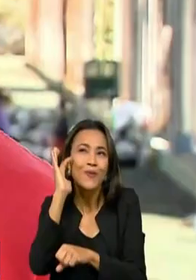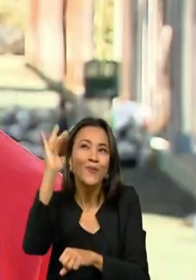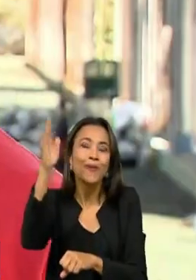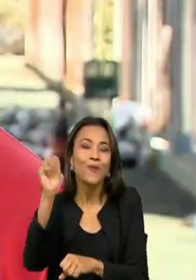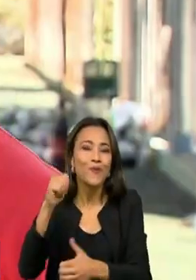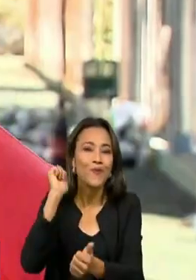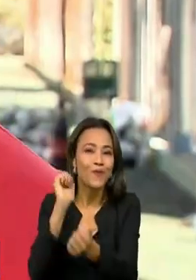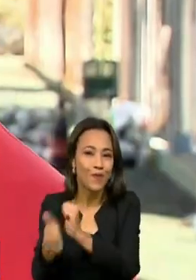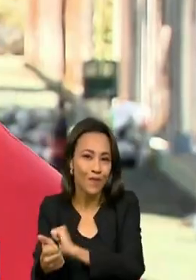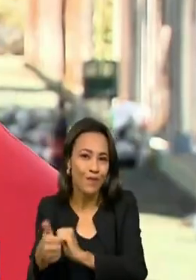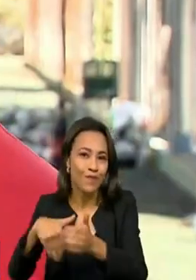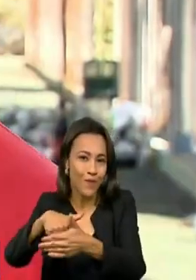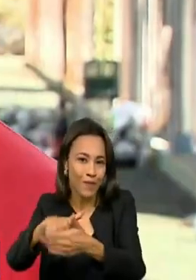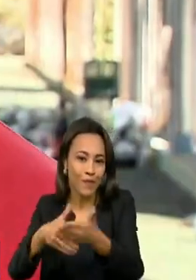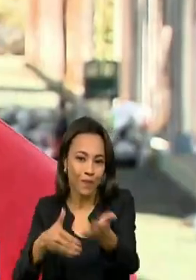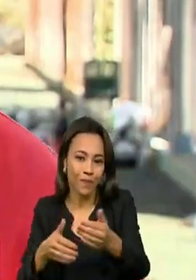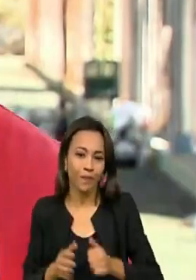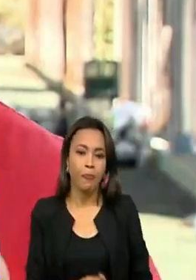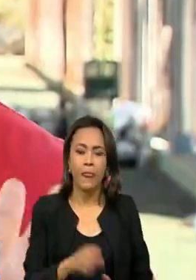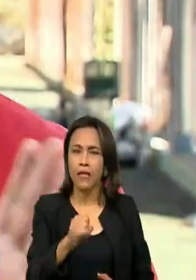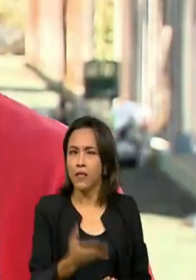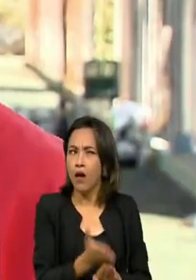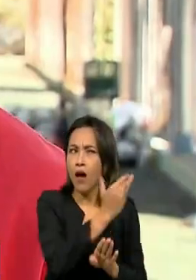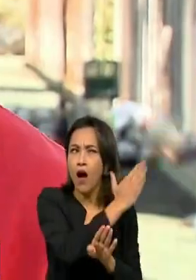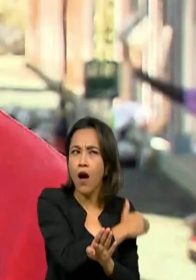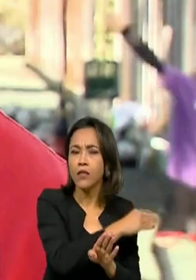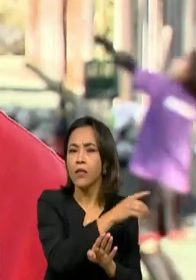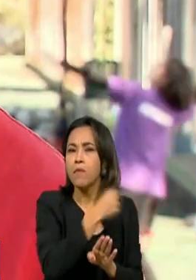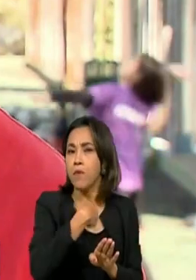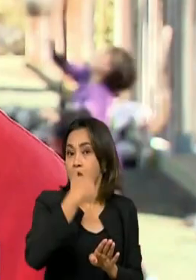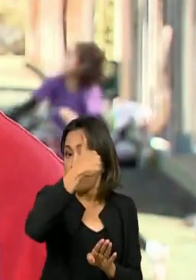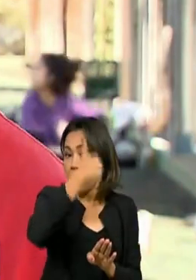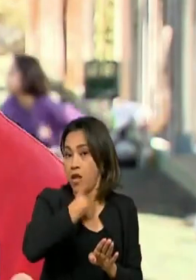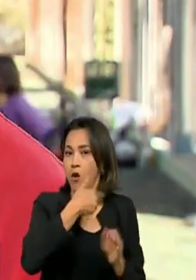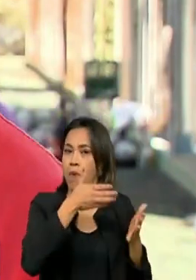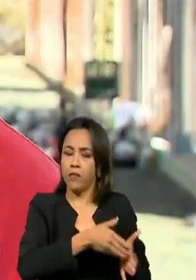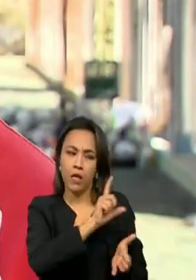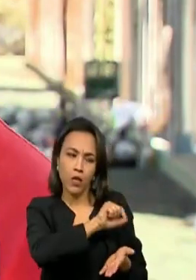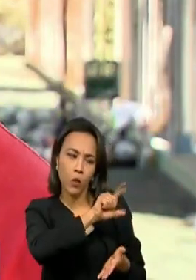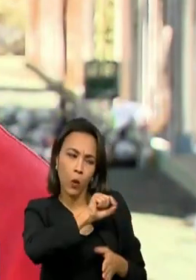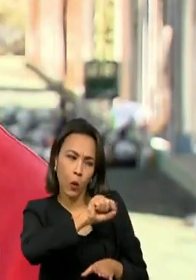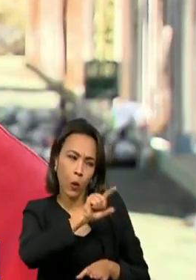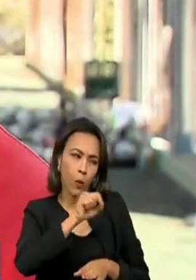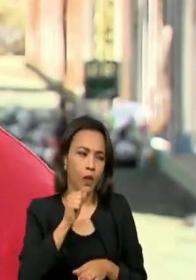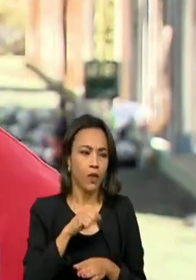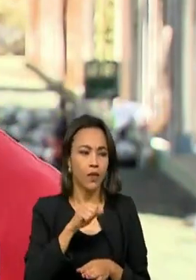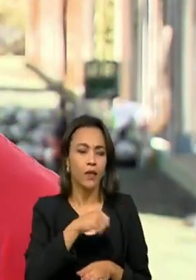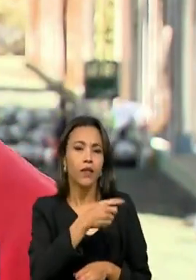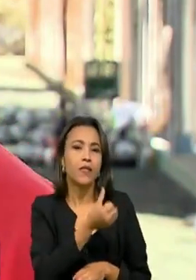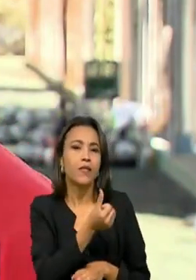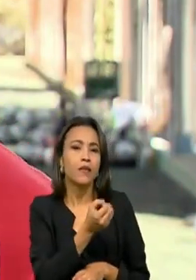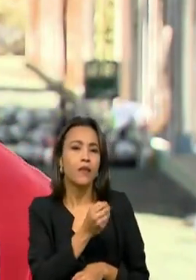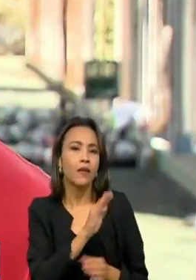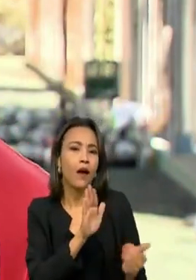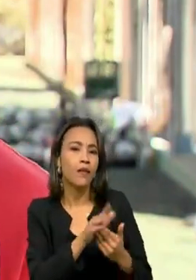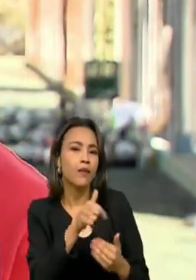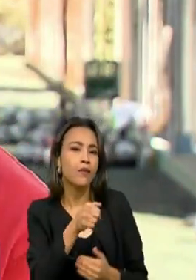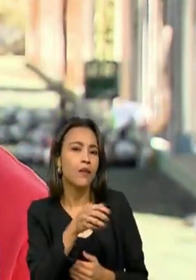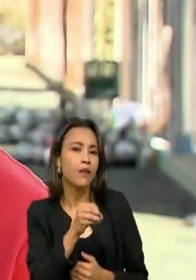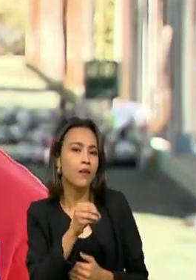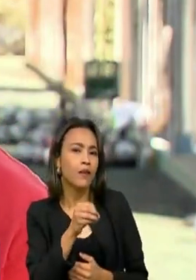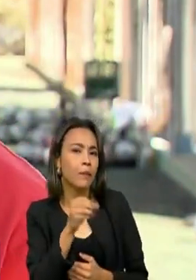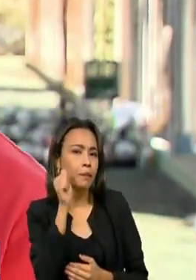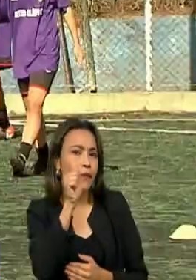futebol. Se a gente pegar um panorama ali da primeira peneira que eu participei, por exemplo, onde a gente tinha entre 60 e 70 meninas no